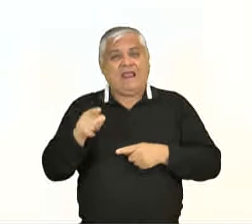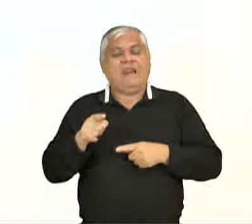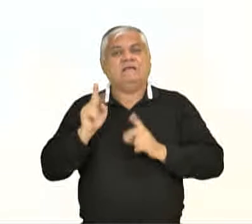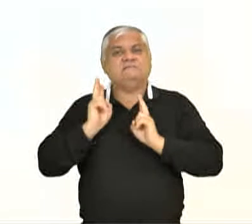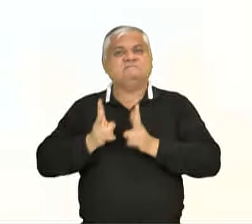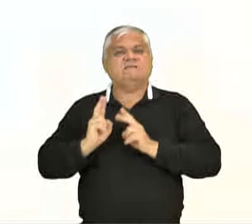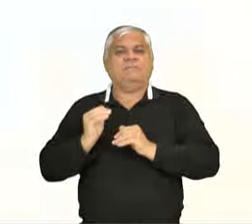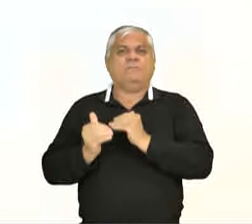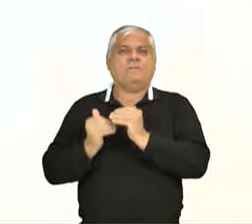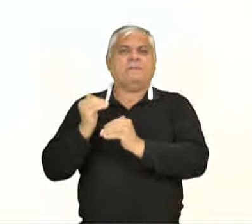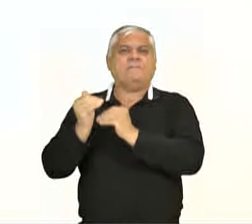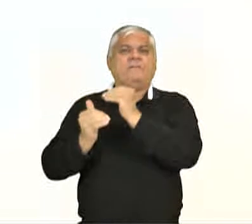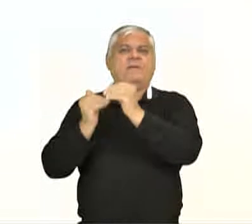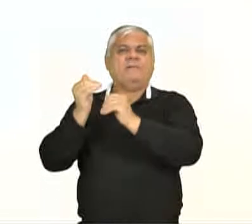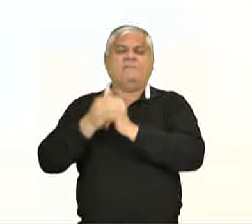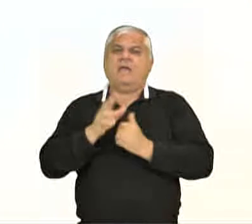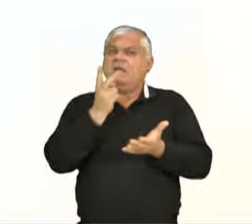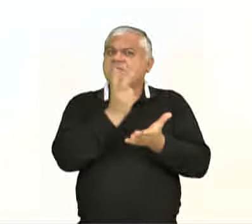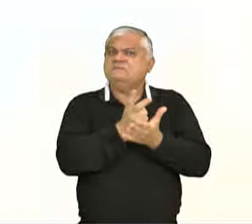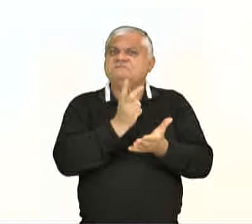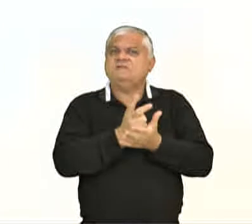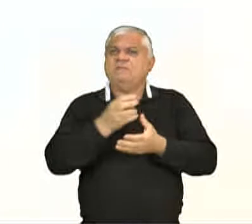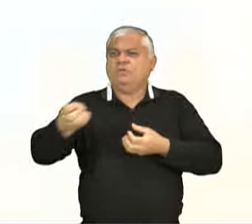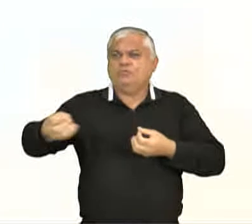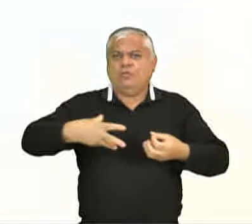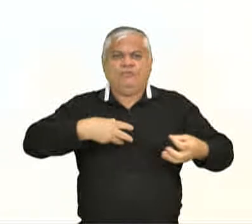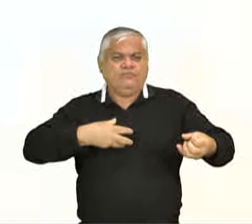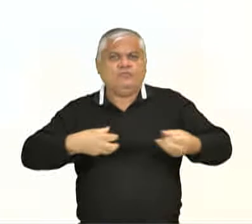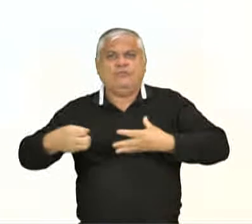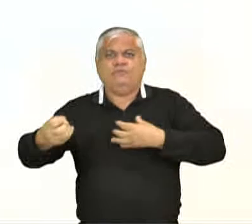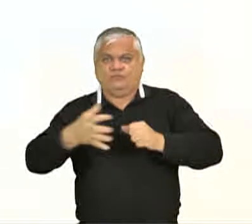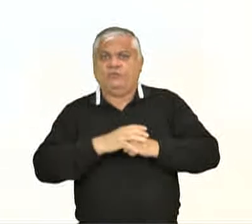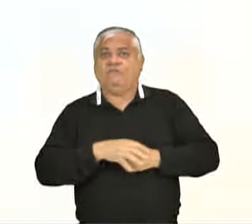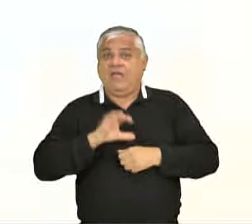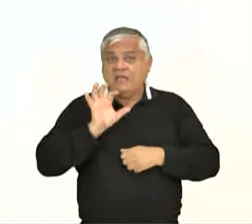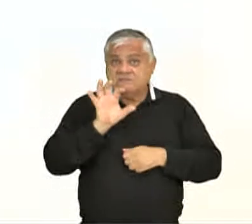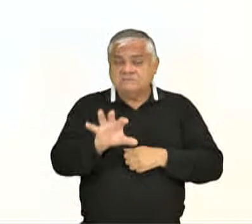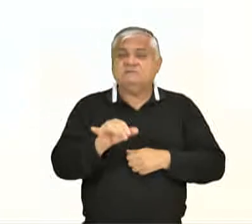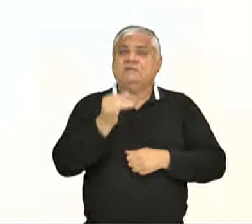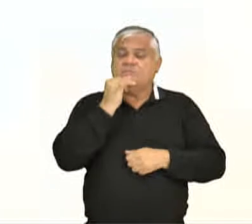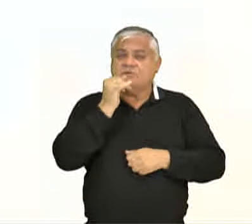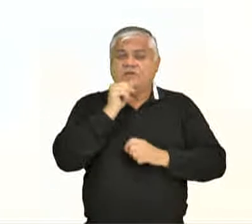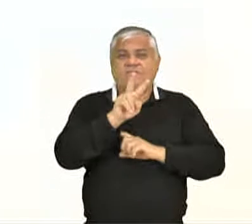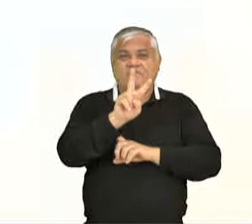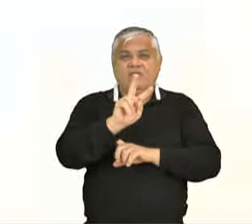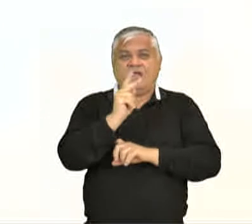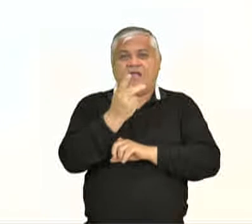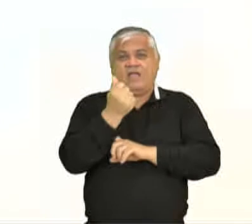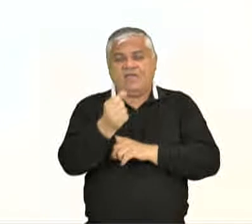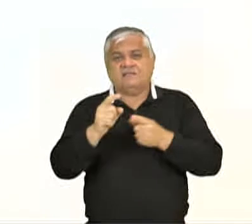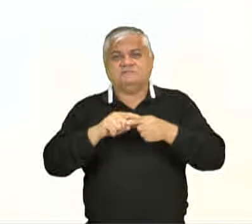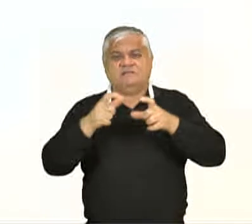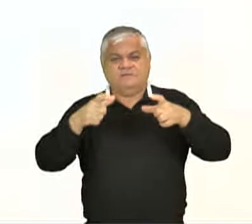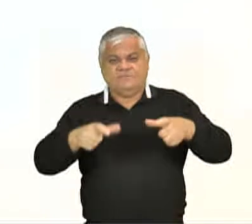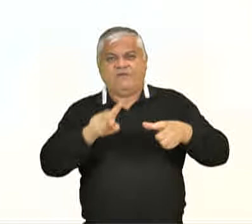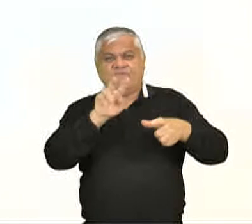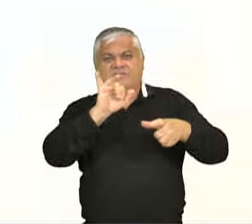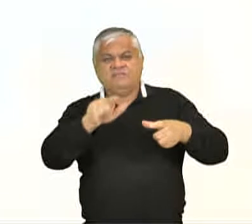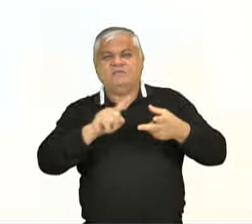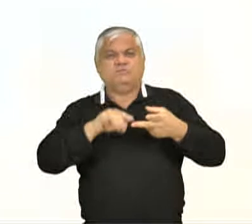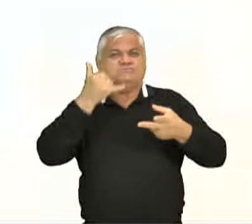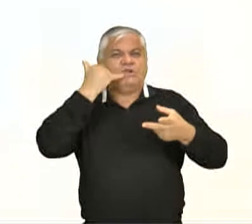sempre evoluindo, sempre trazendo novidades. Foi assim com o VHS, vinil e